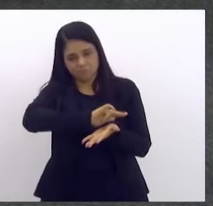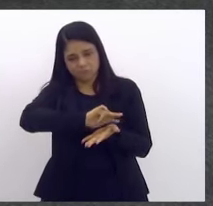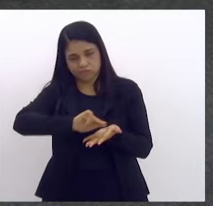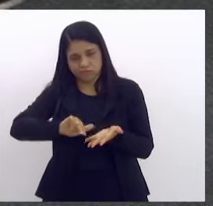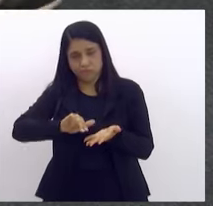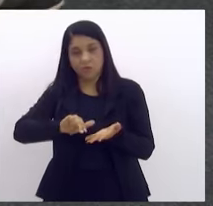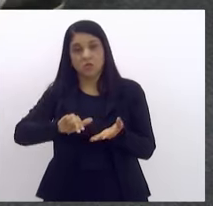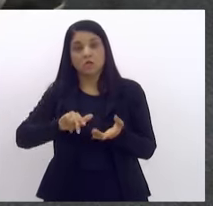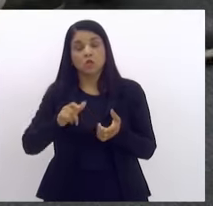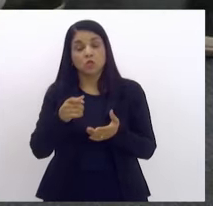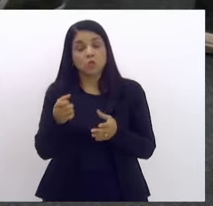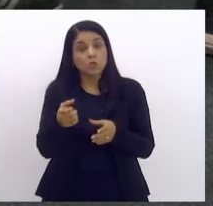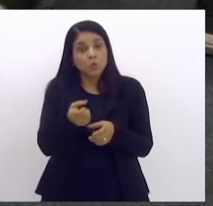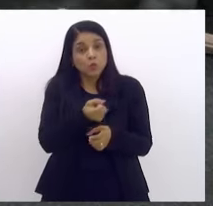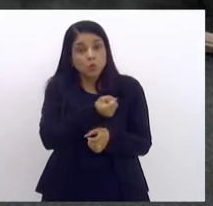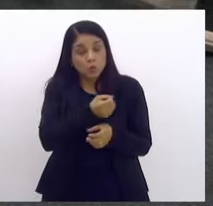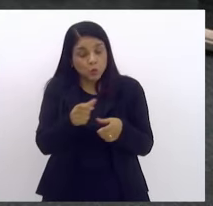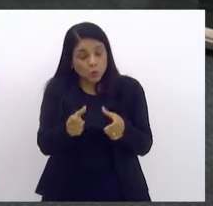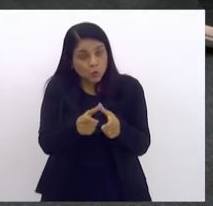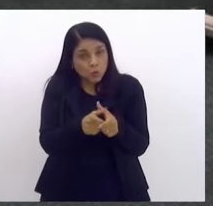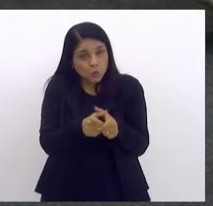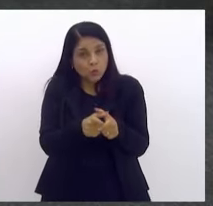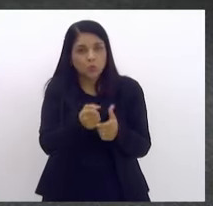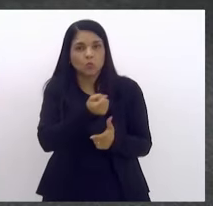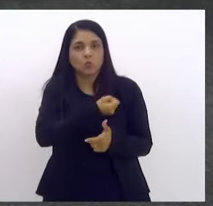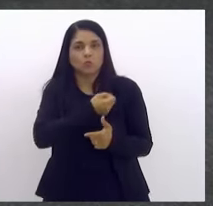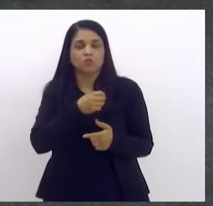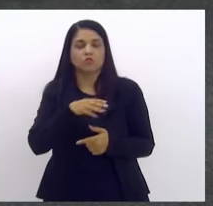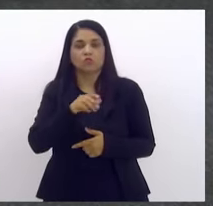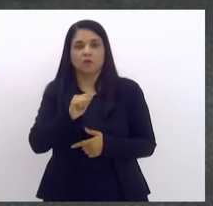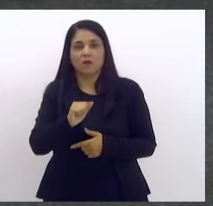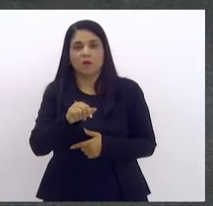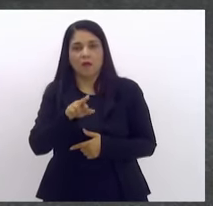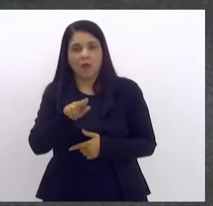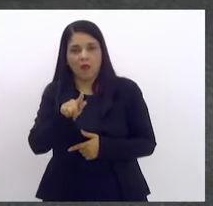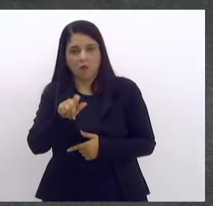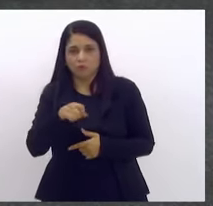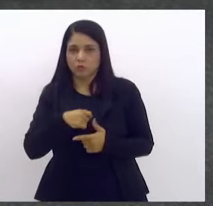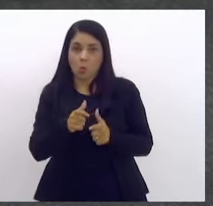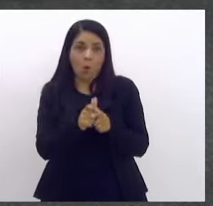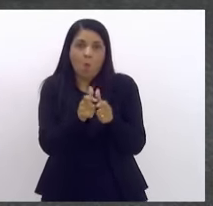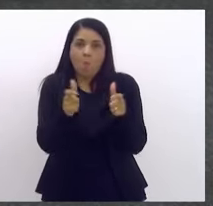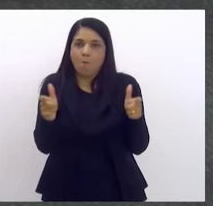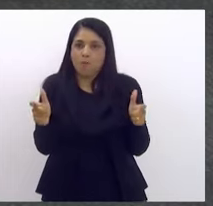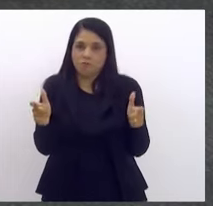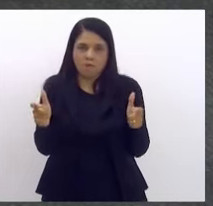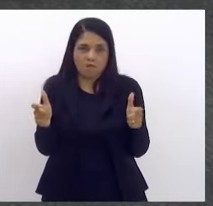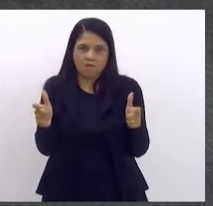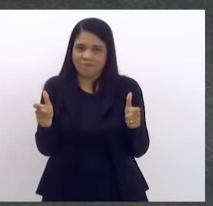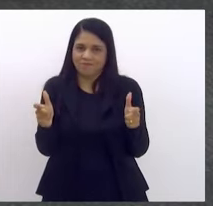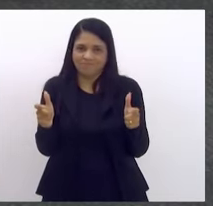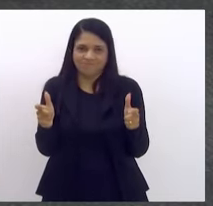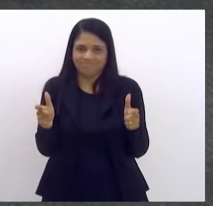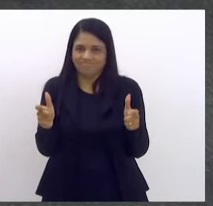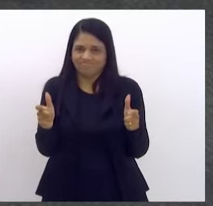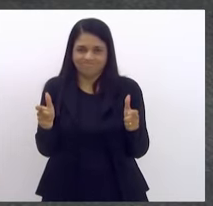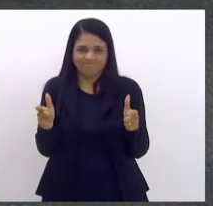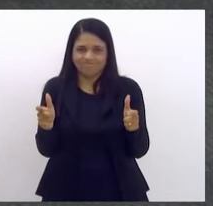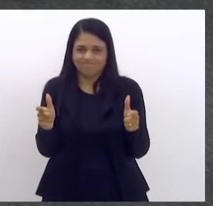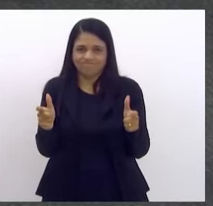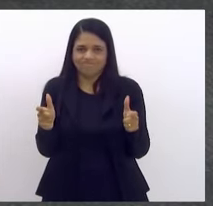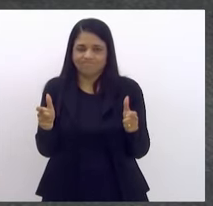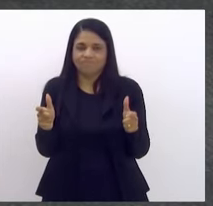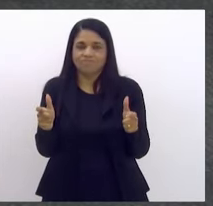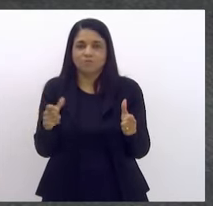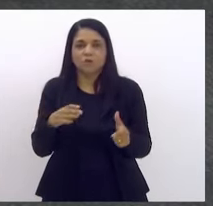número enxuto de cargos e não aumentando o número de forma exponencial no que se refere